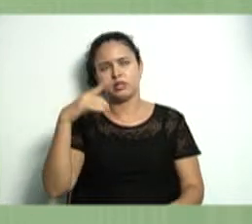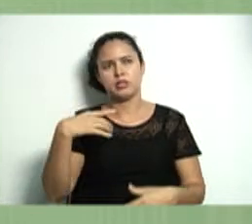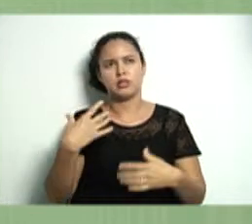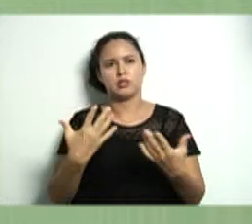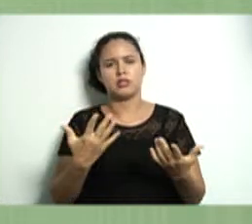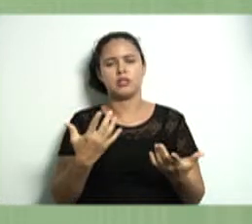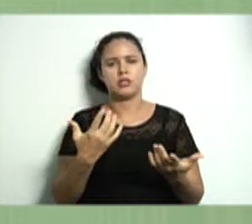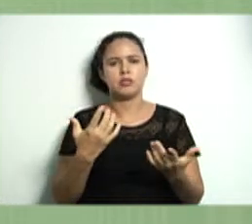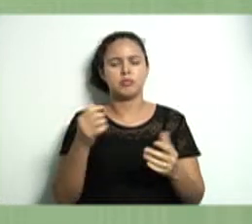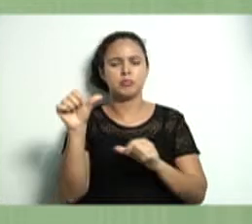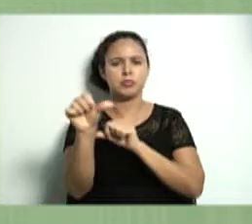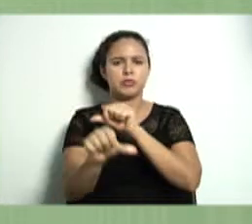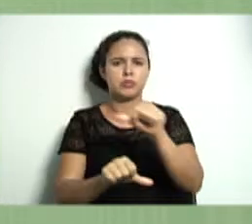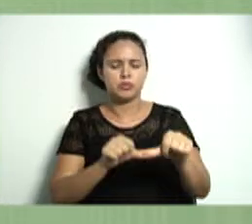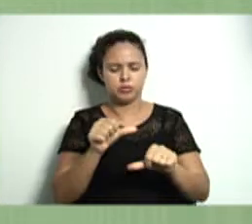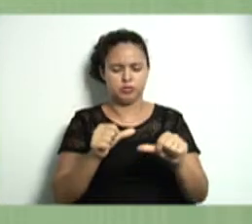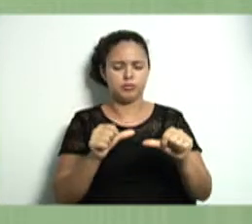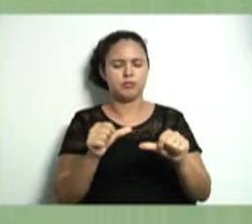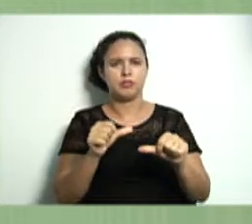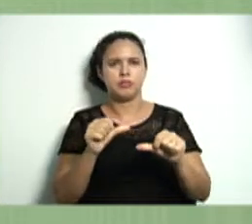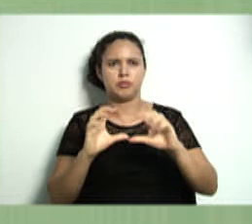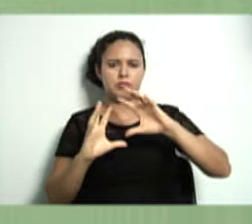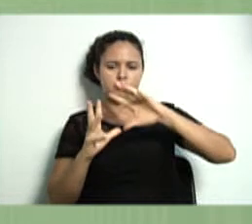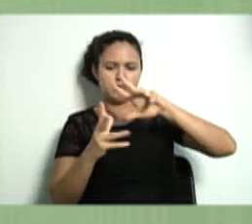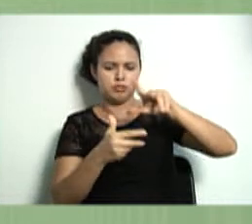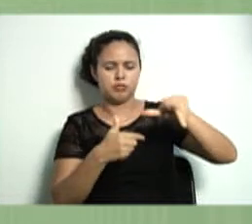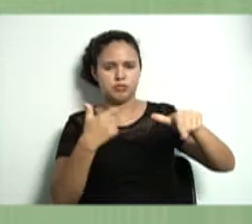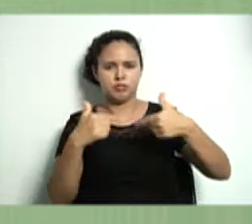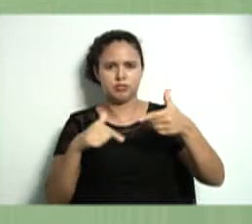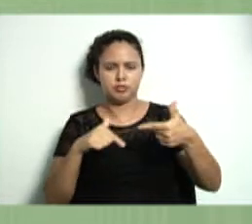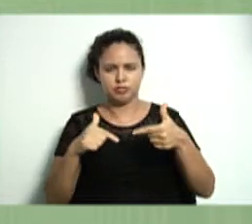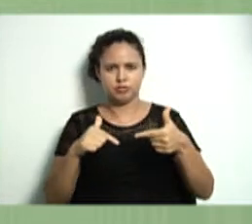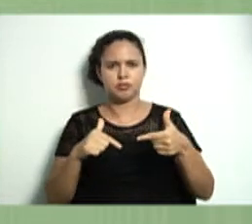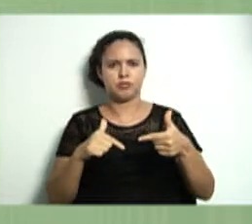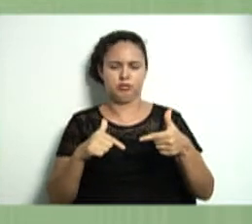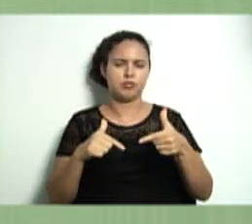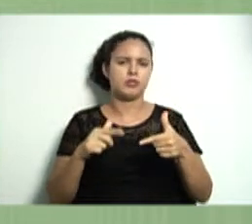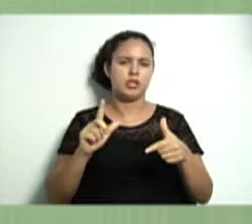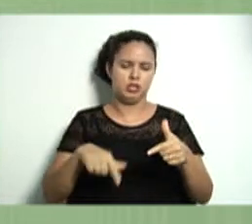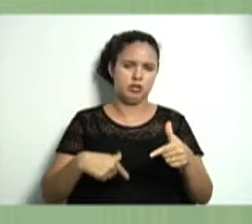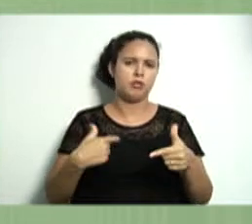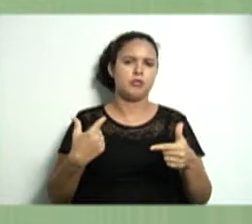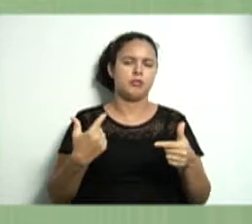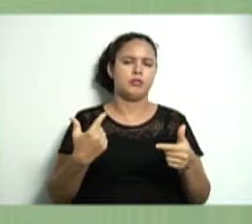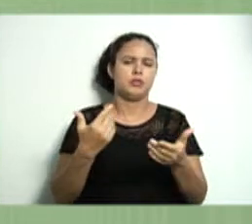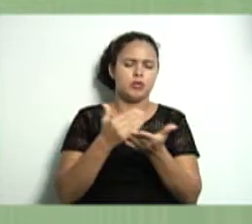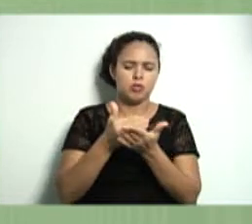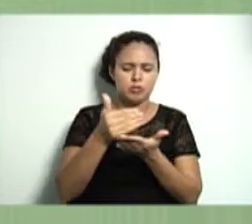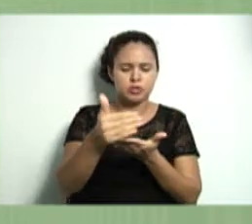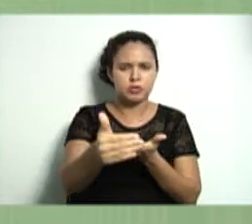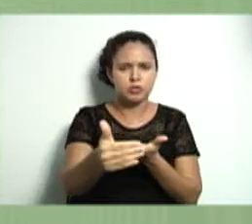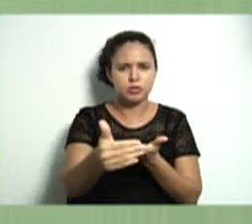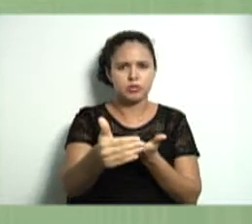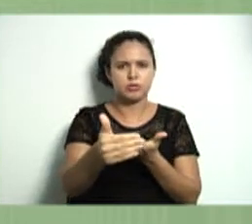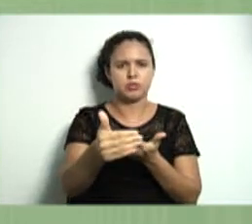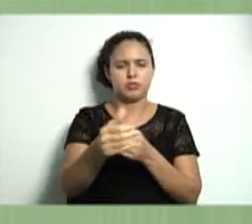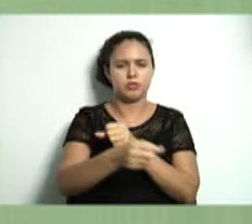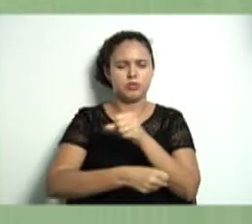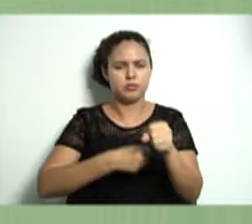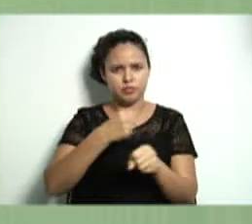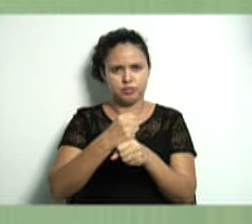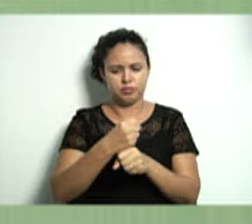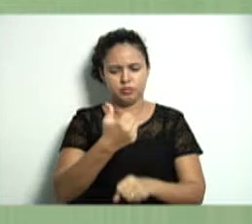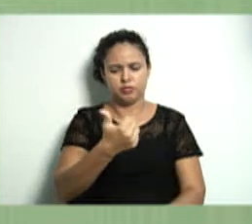as recentes transformações do mundo do trabalho, né? Os autores consideram aquelas que começaram a partir dos anos